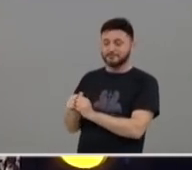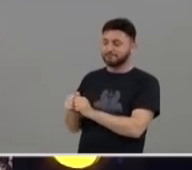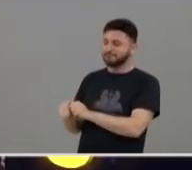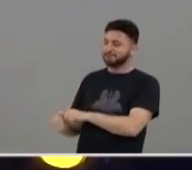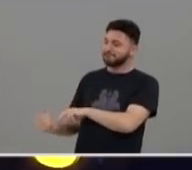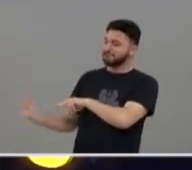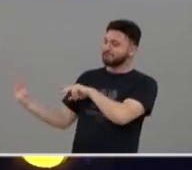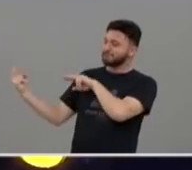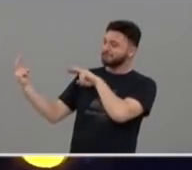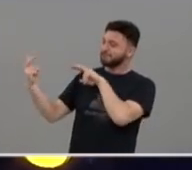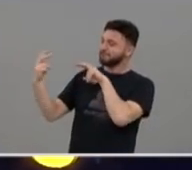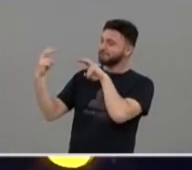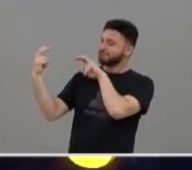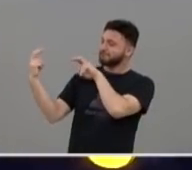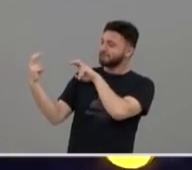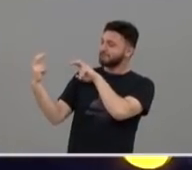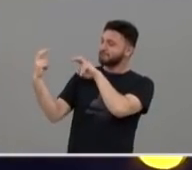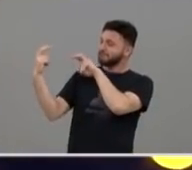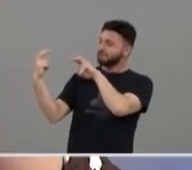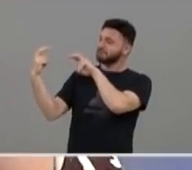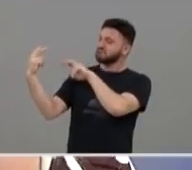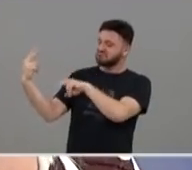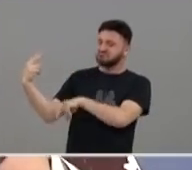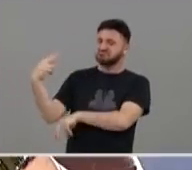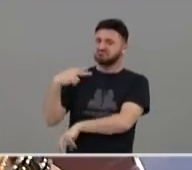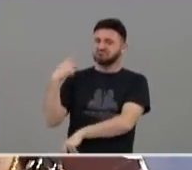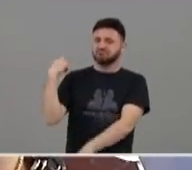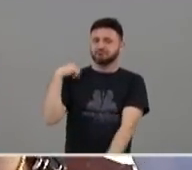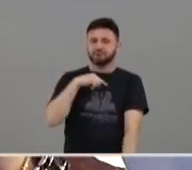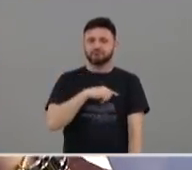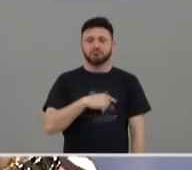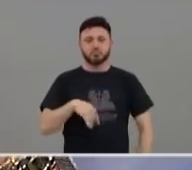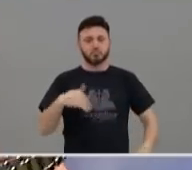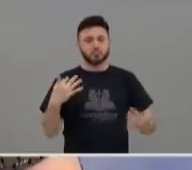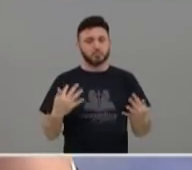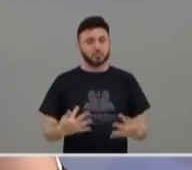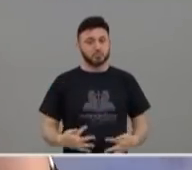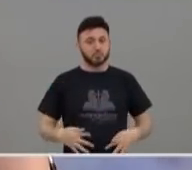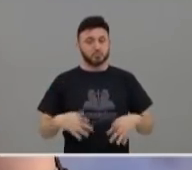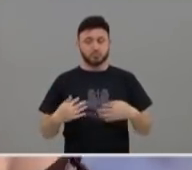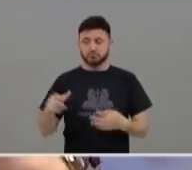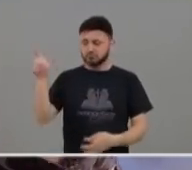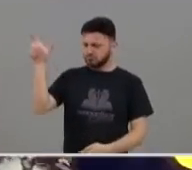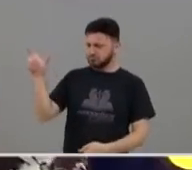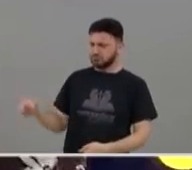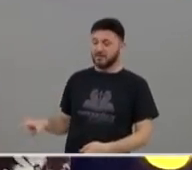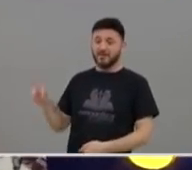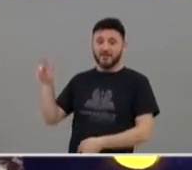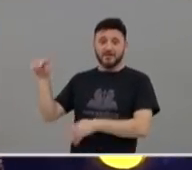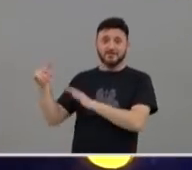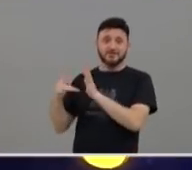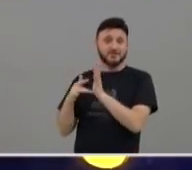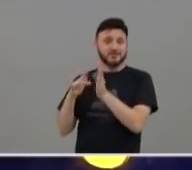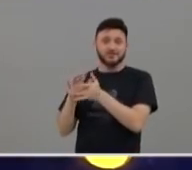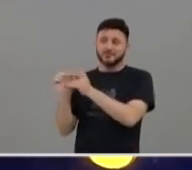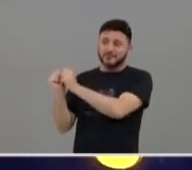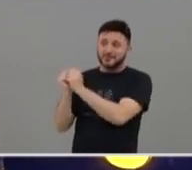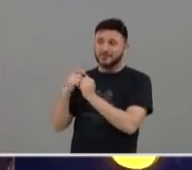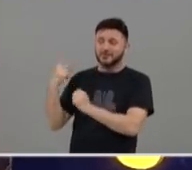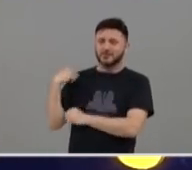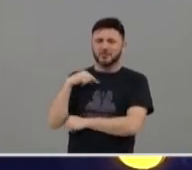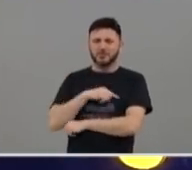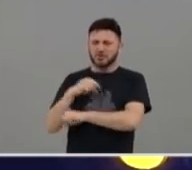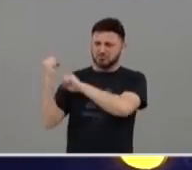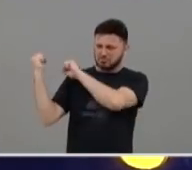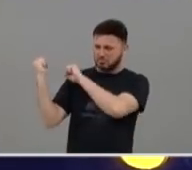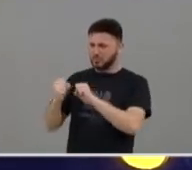ouvindo teu clamor, forte e poderoso, pode tudo